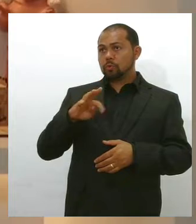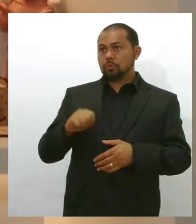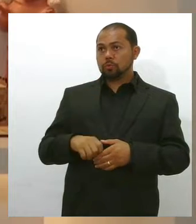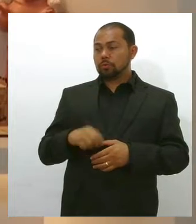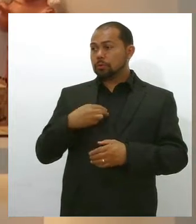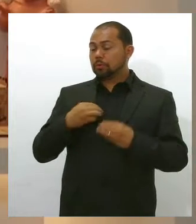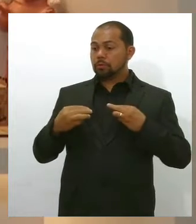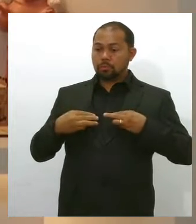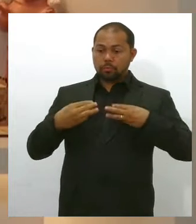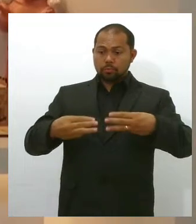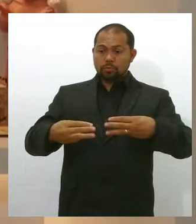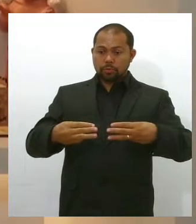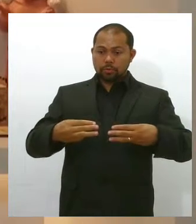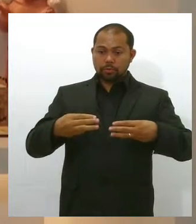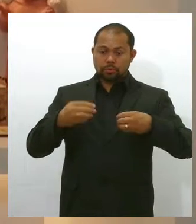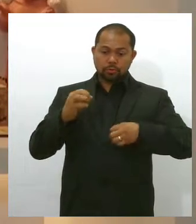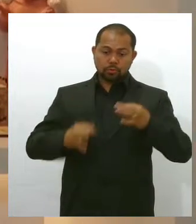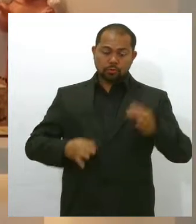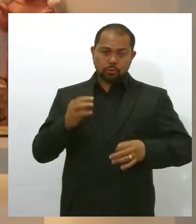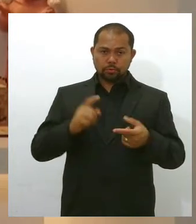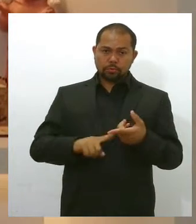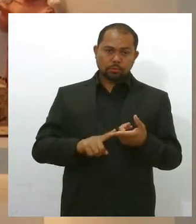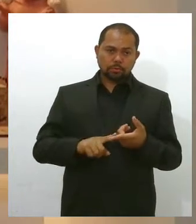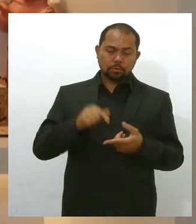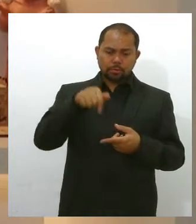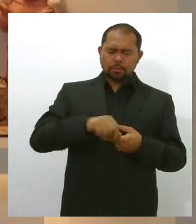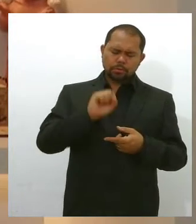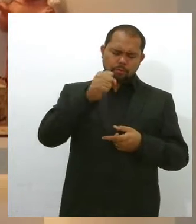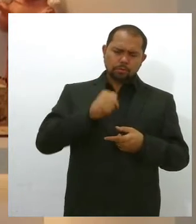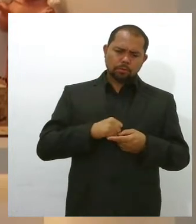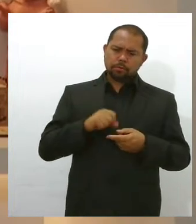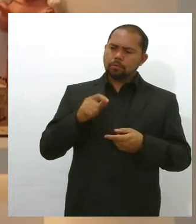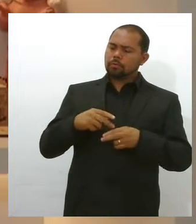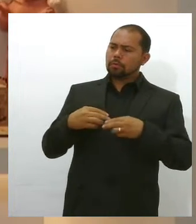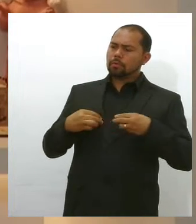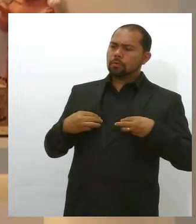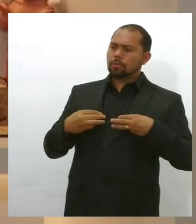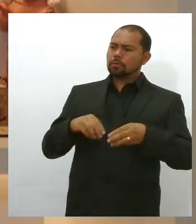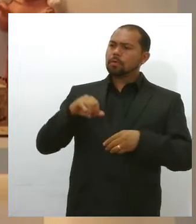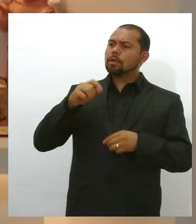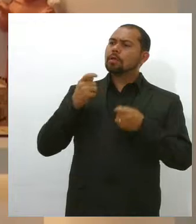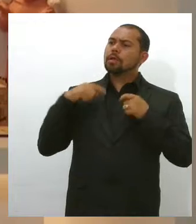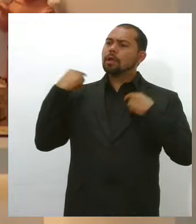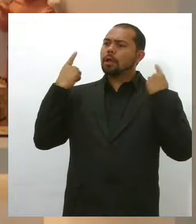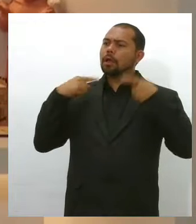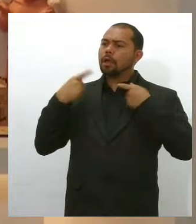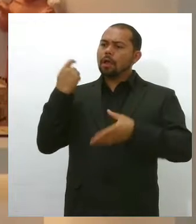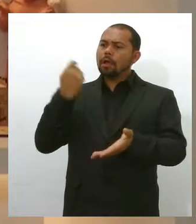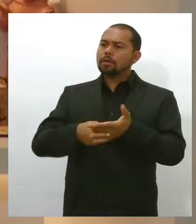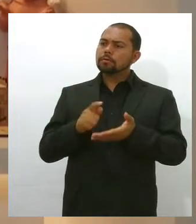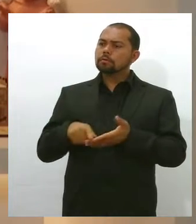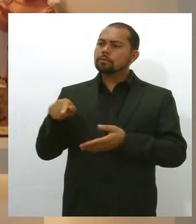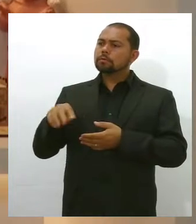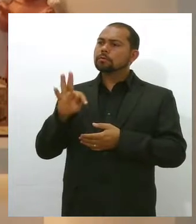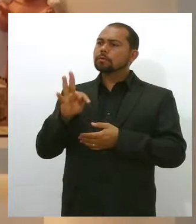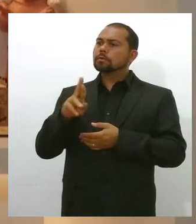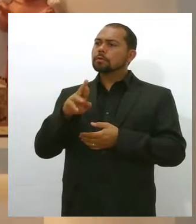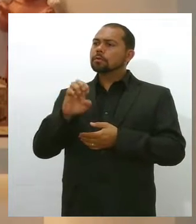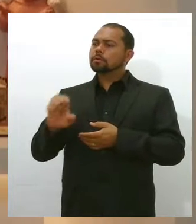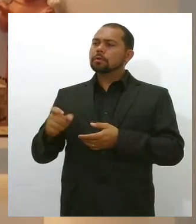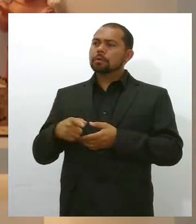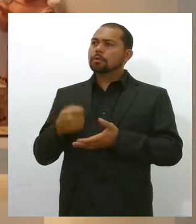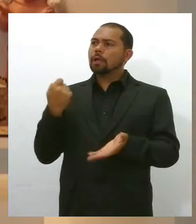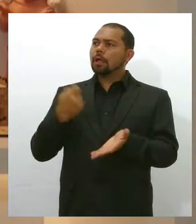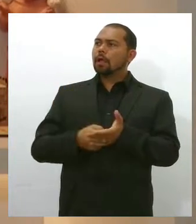não meia passageiro aqui quem é Juiz Eleitoral do TRE é um decreto do Presidente da República então ele tem um super